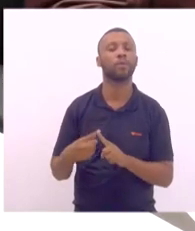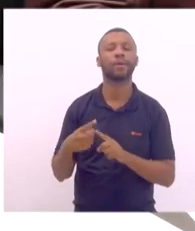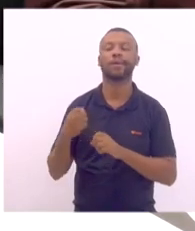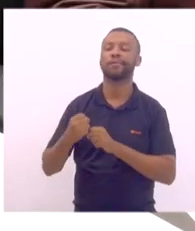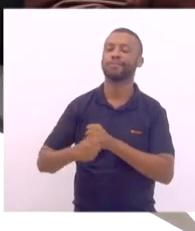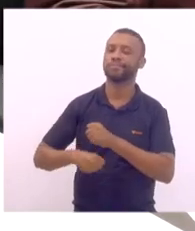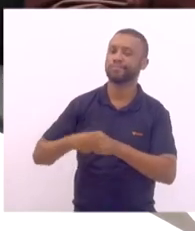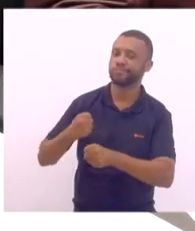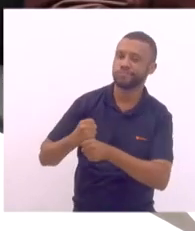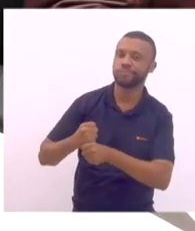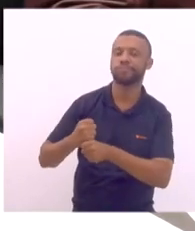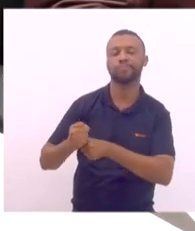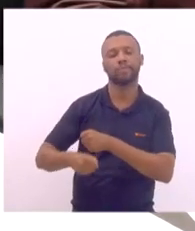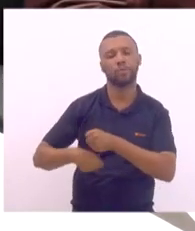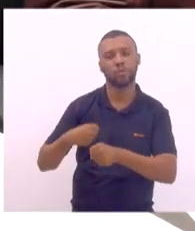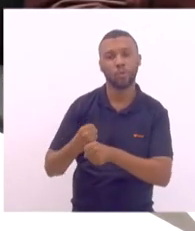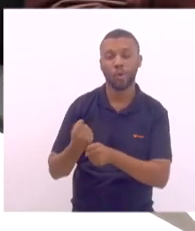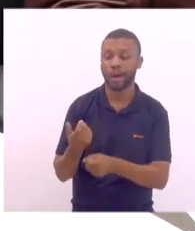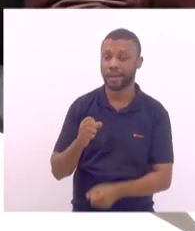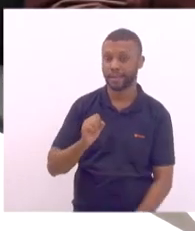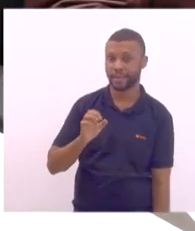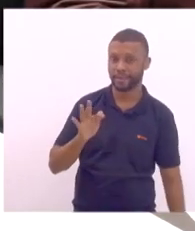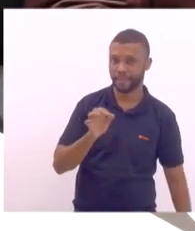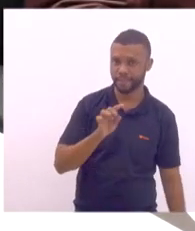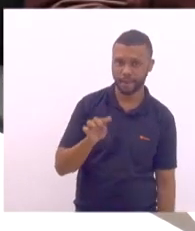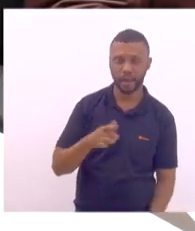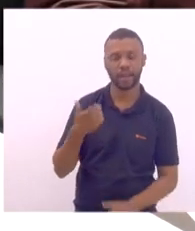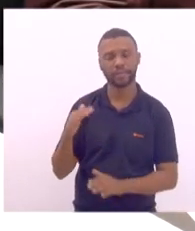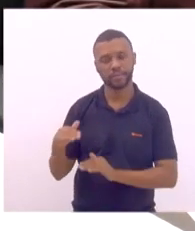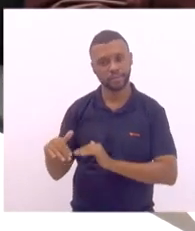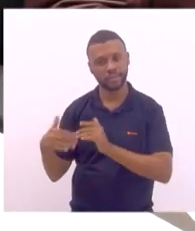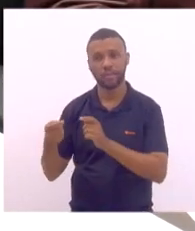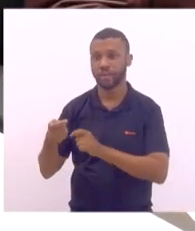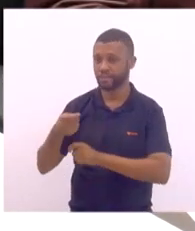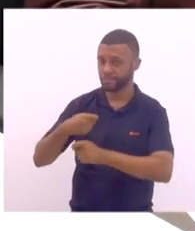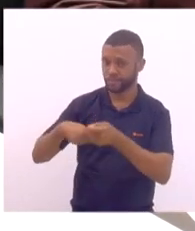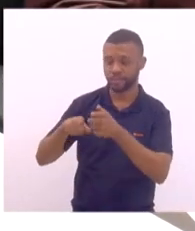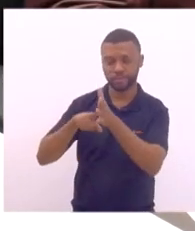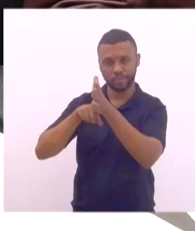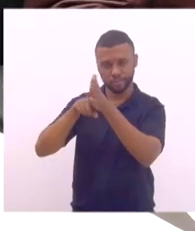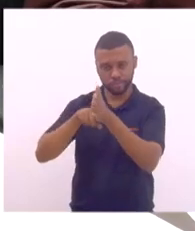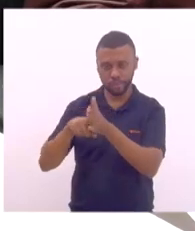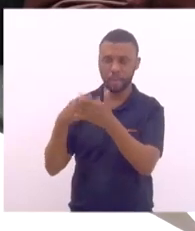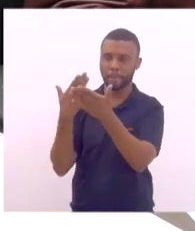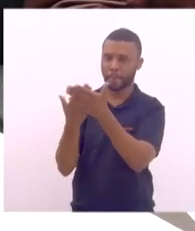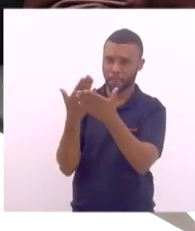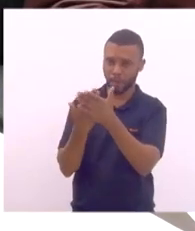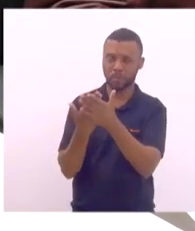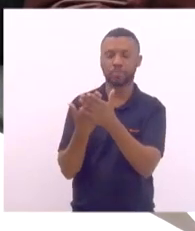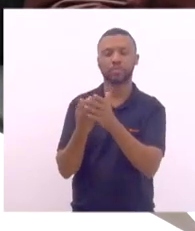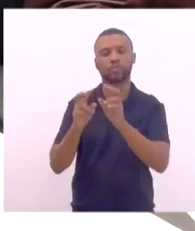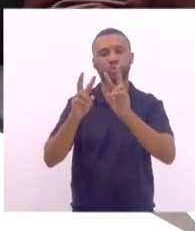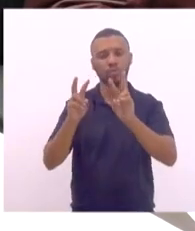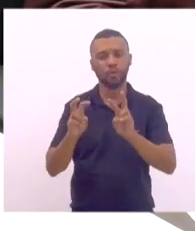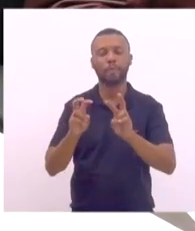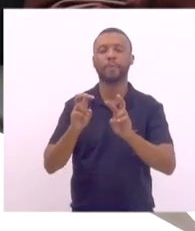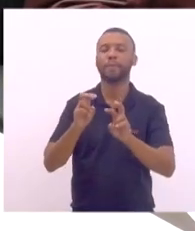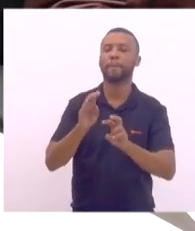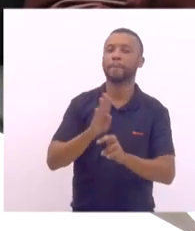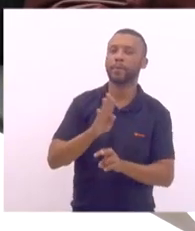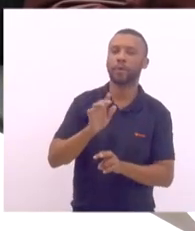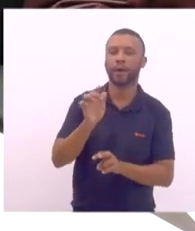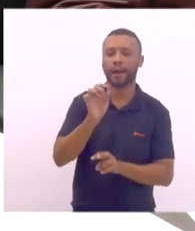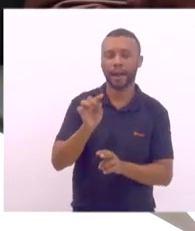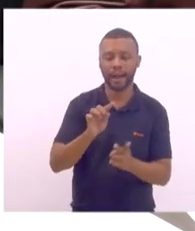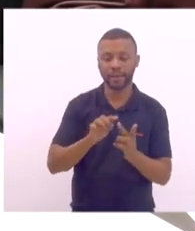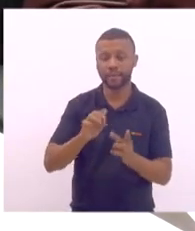anualmente a Secretaria de Fazenda e Desenvolvimento Econômico fazer estudos sobre biogás e biometano e comparar com os